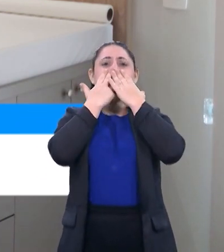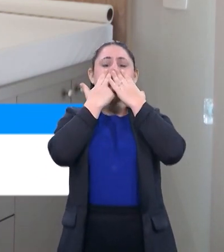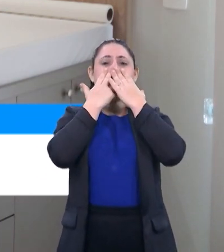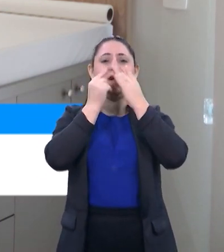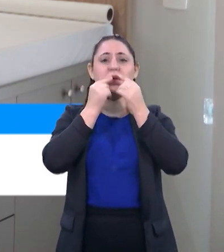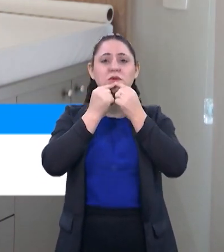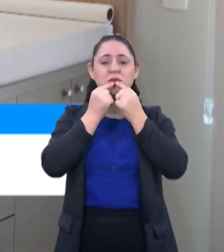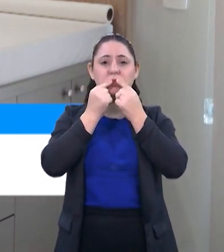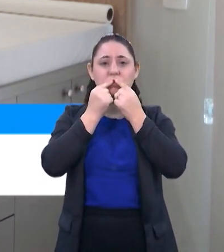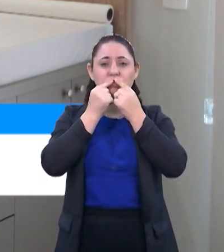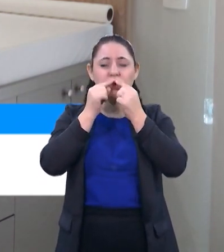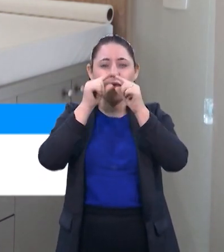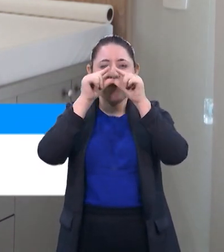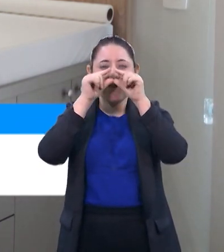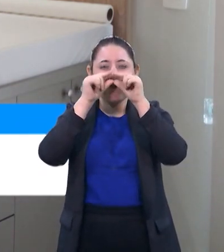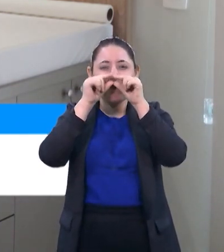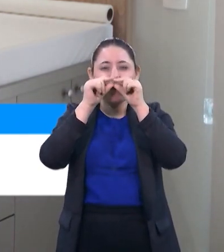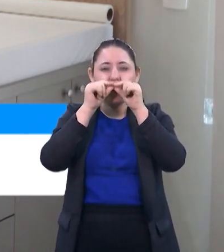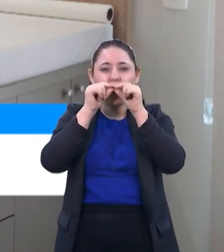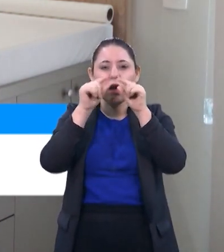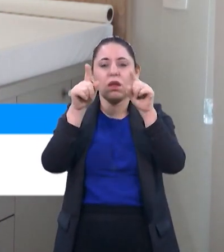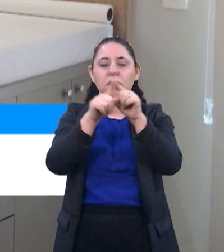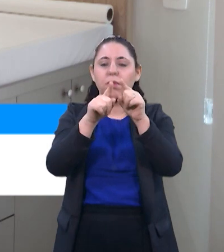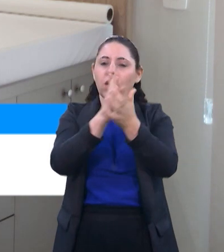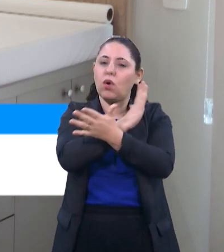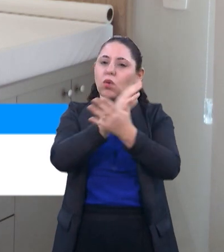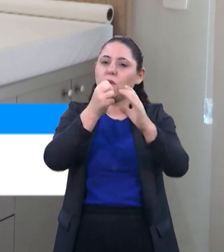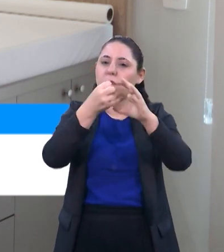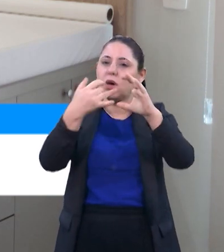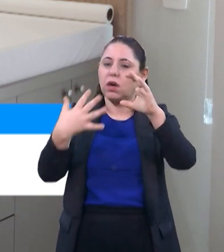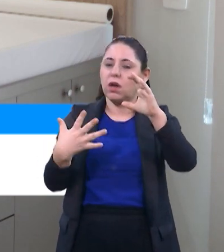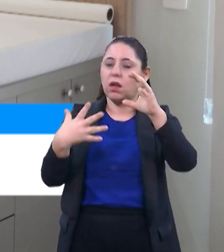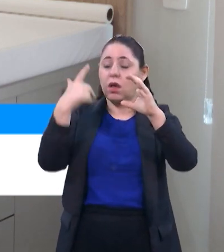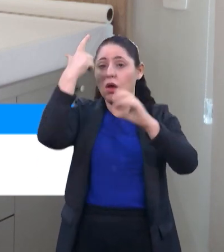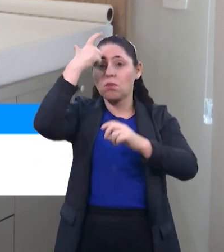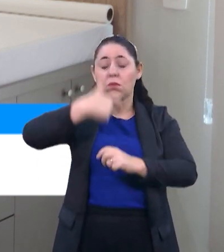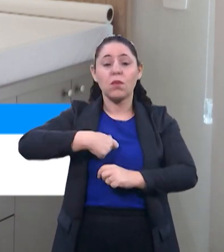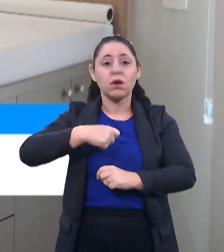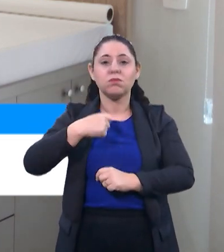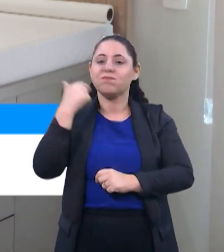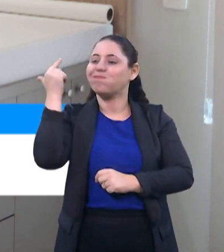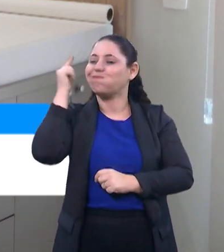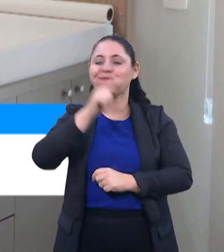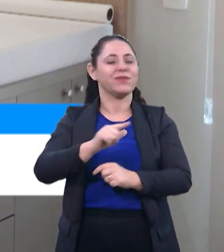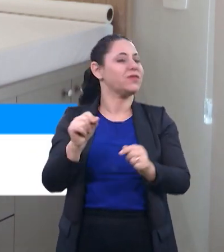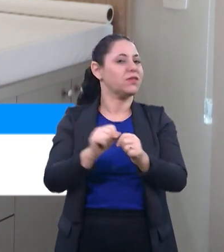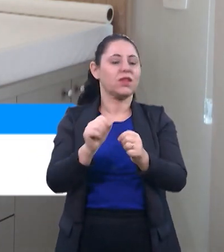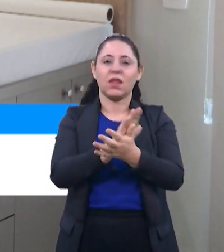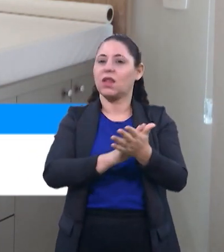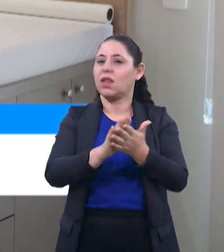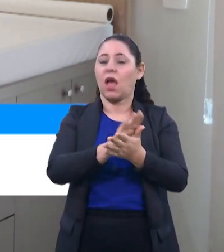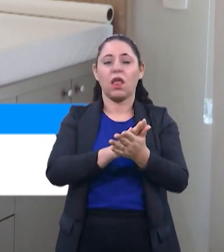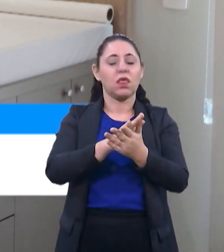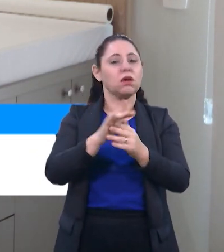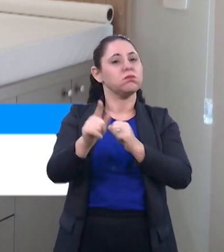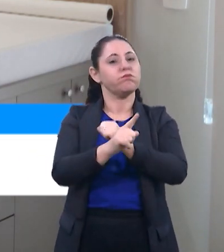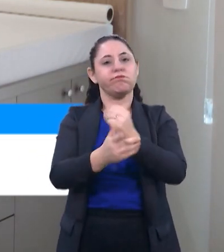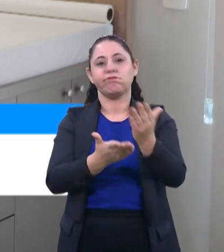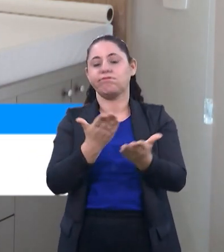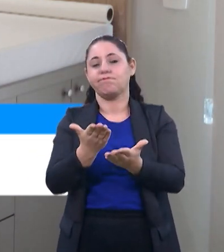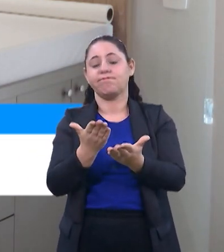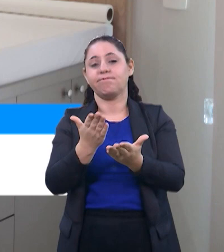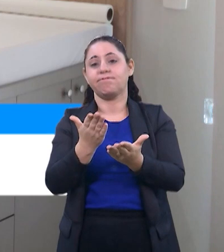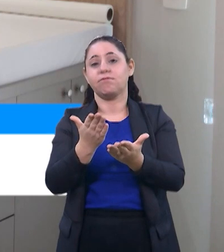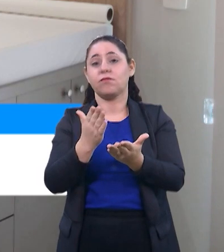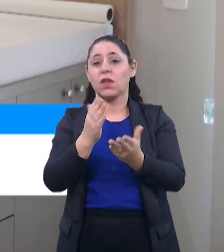achatado, lábio superior mais fino. Então são algumas características faciais que isso a gente não consegue fazer nenhum tipo de